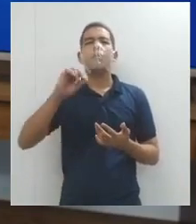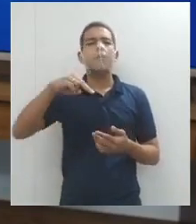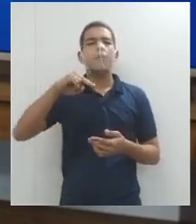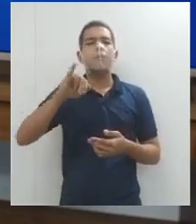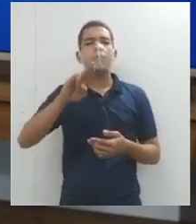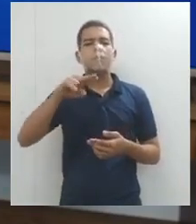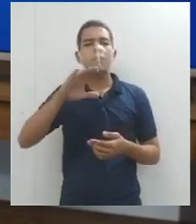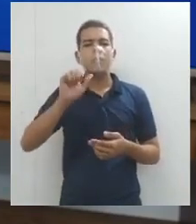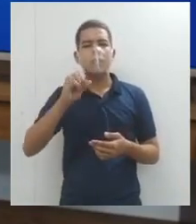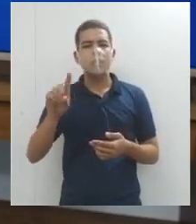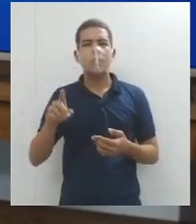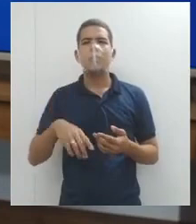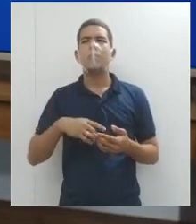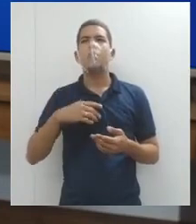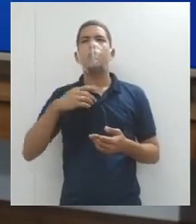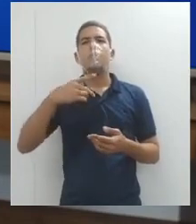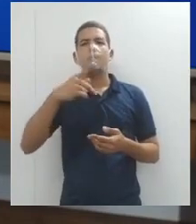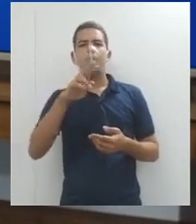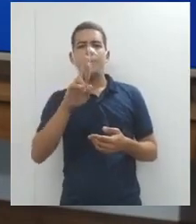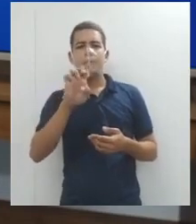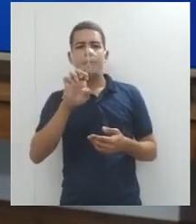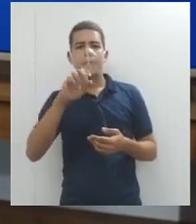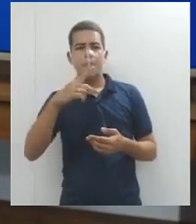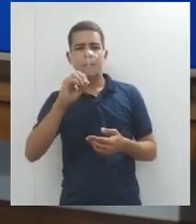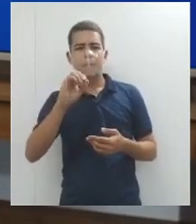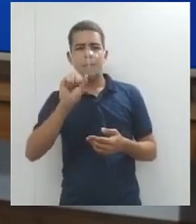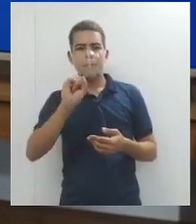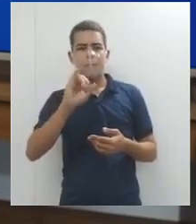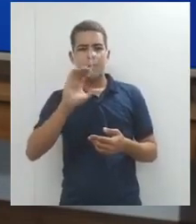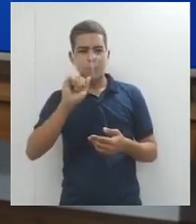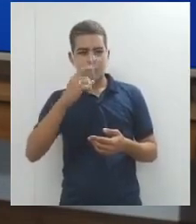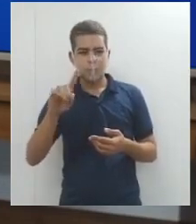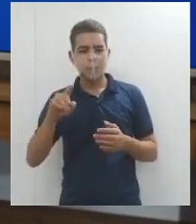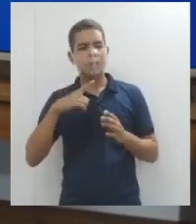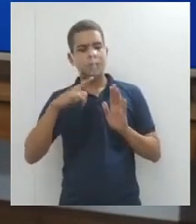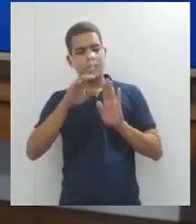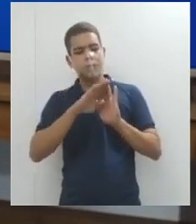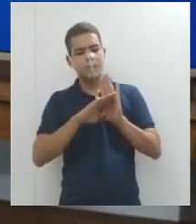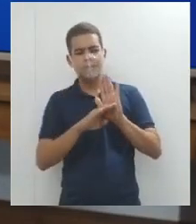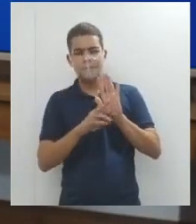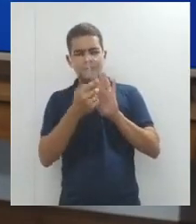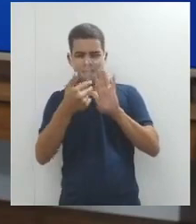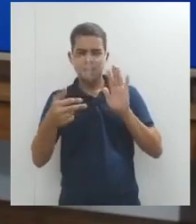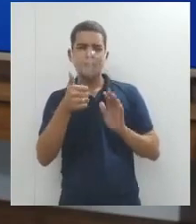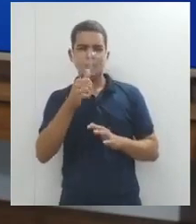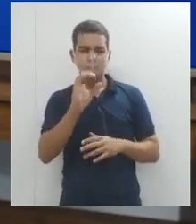Conjunção, preposição e interjeição. São 10 classes de